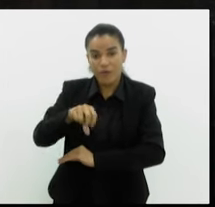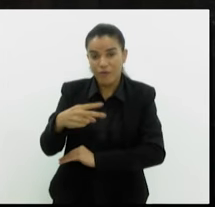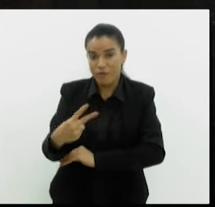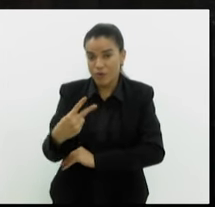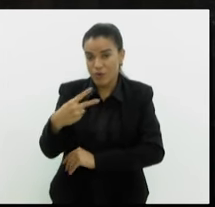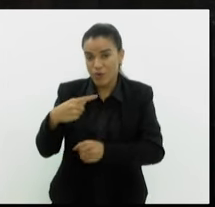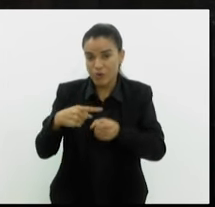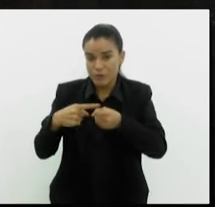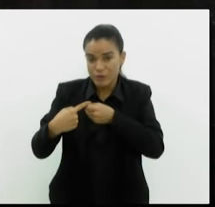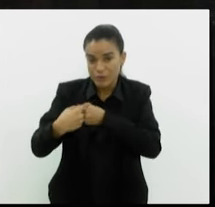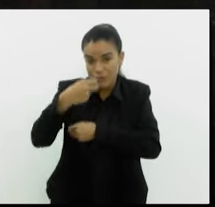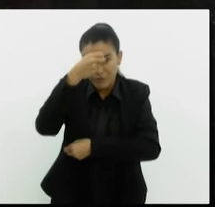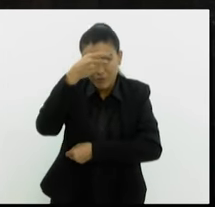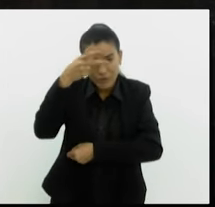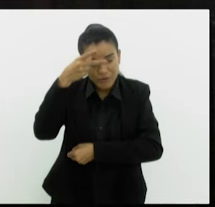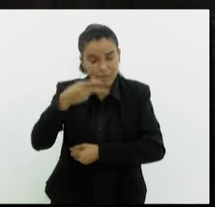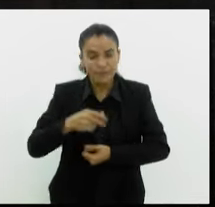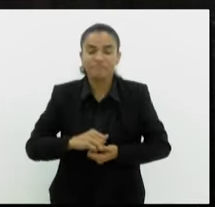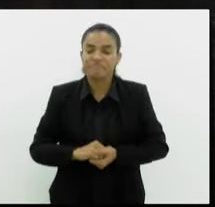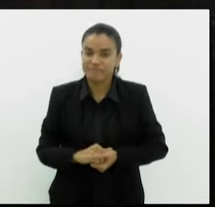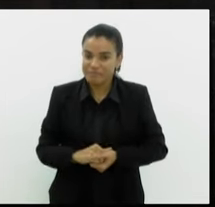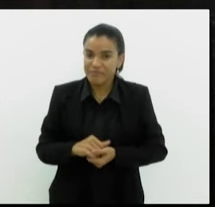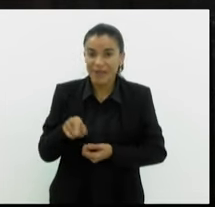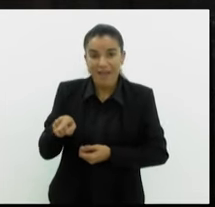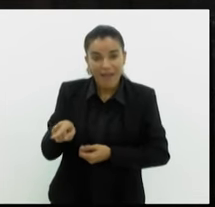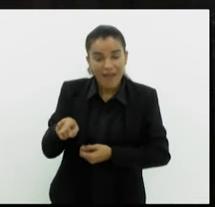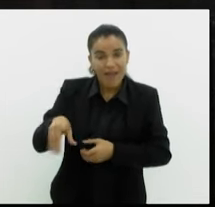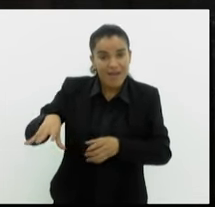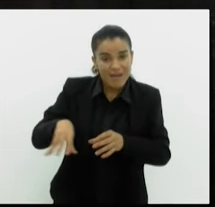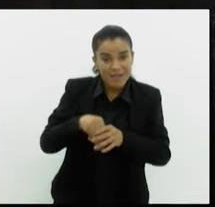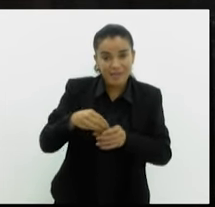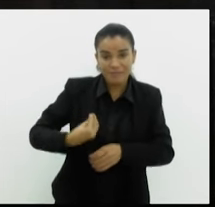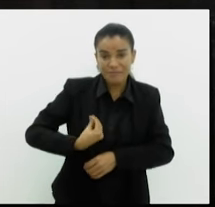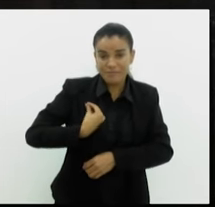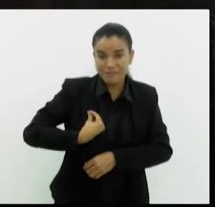92 municípios. É essa partição